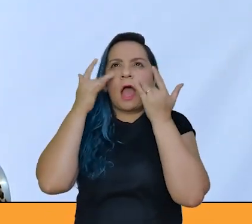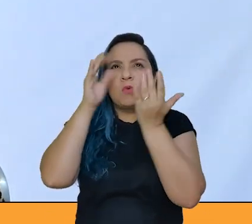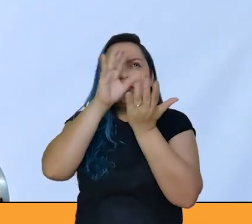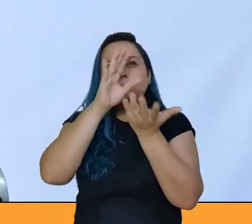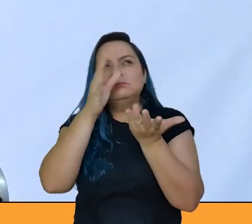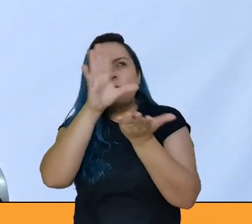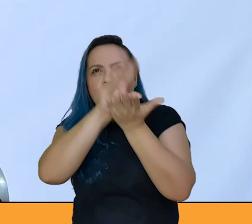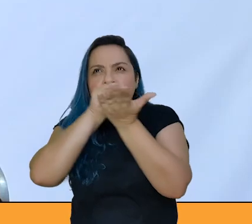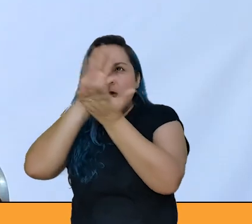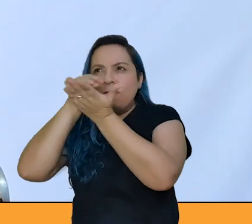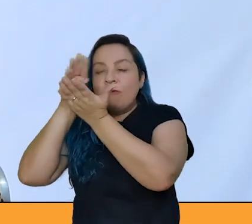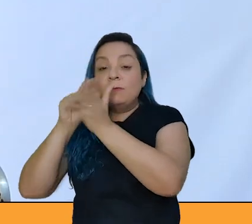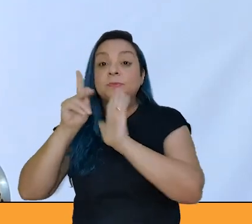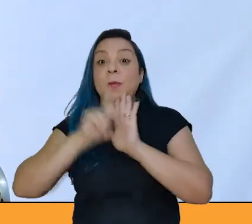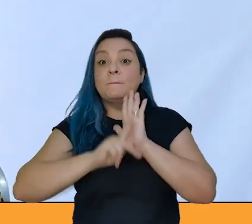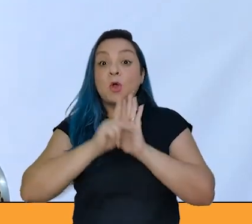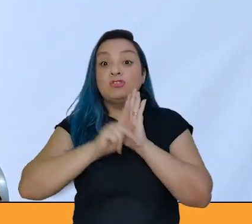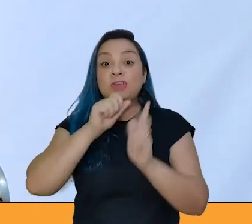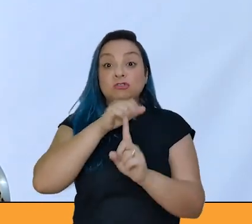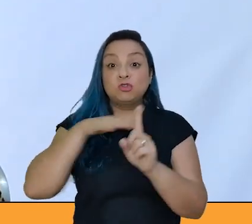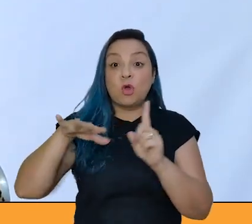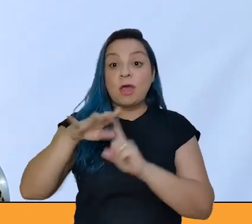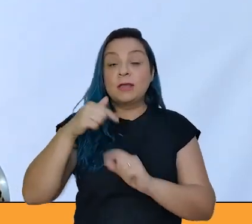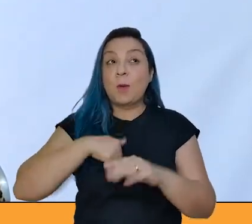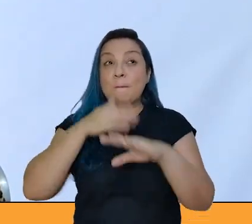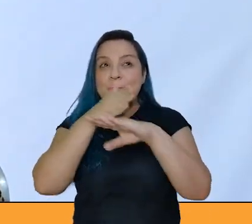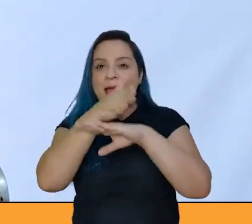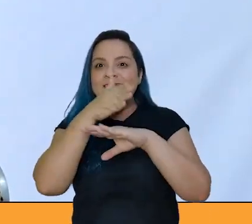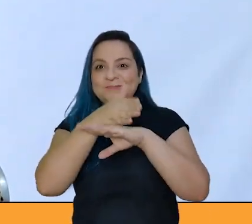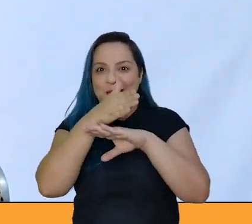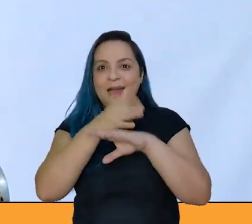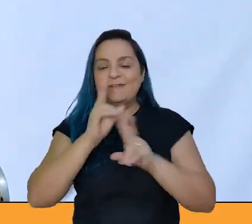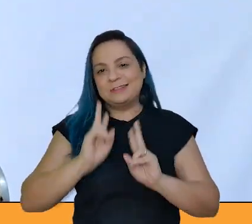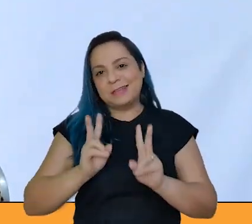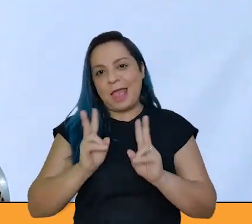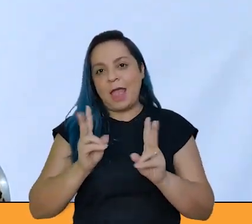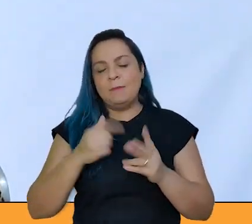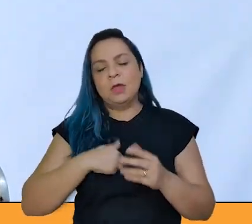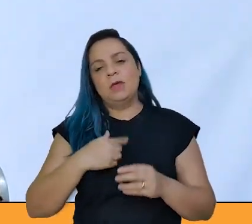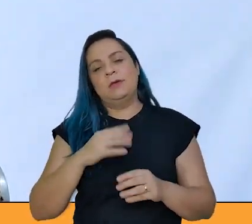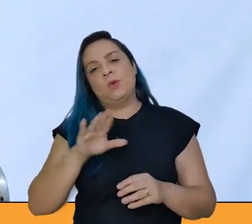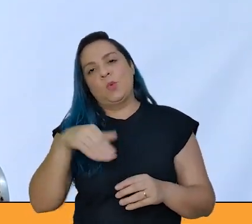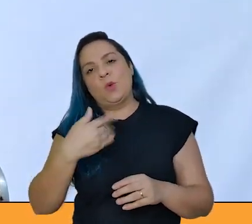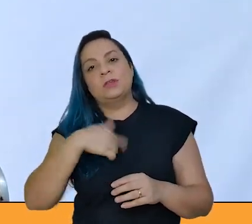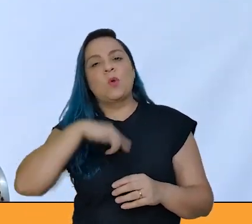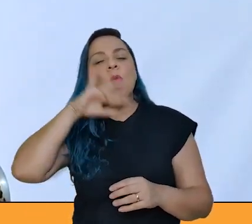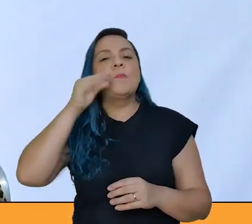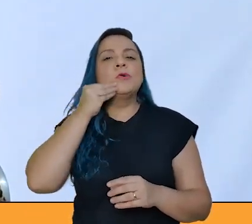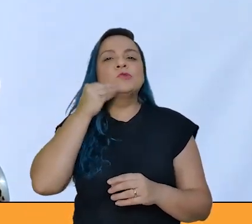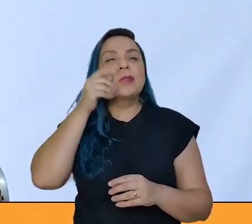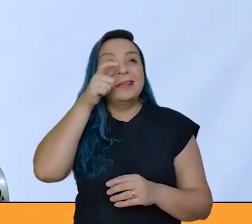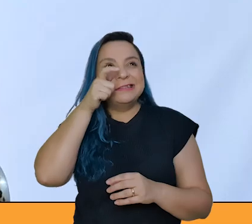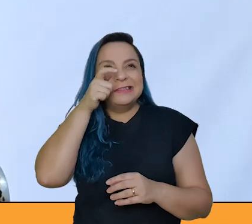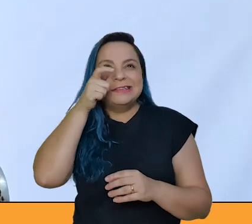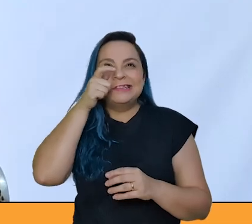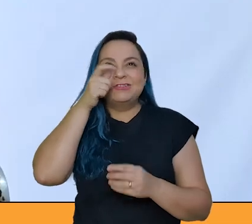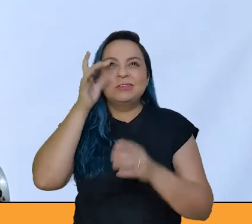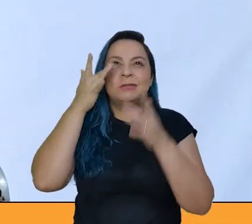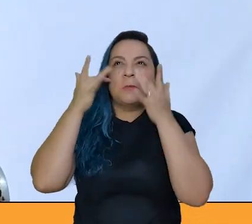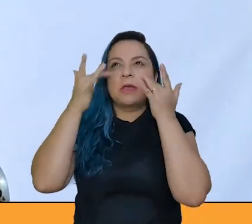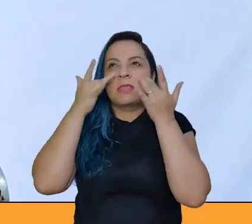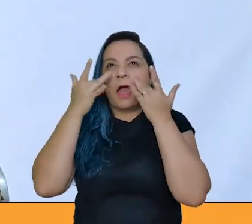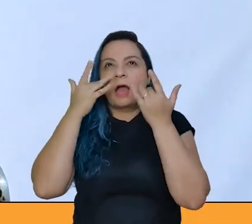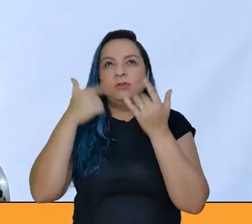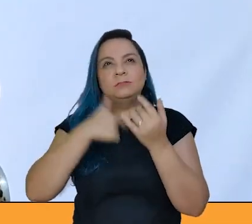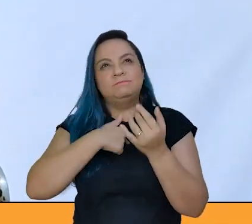também vim de muitos projetos sociais, então toda vez que a gente tinha oportunidade de estar nesses projetos, de assistir alguma apresentação, algum espetáculo,